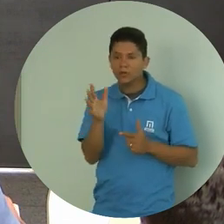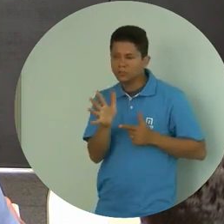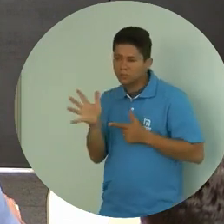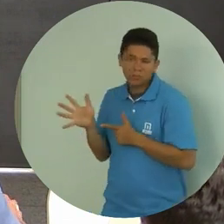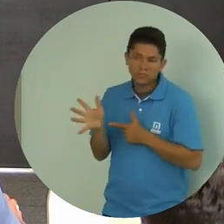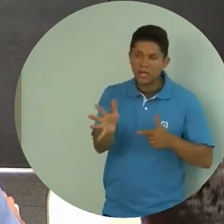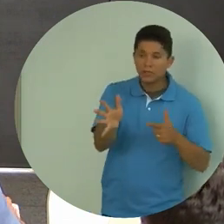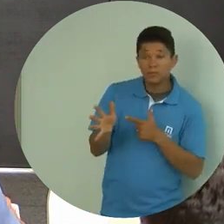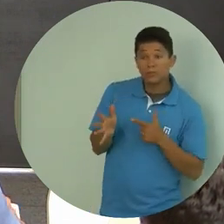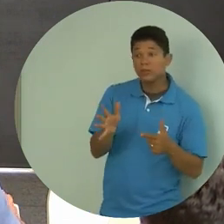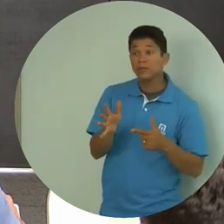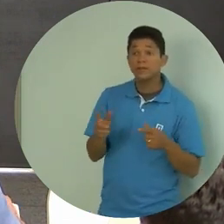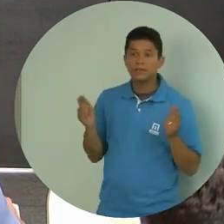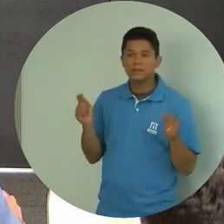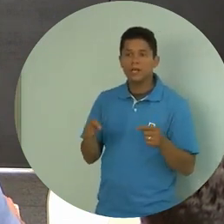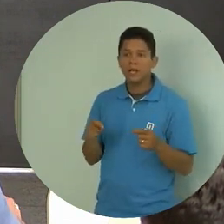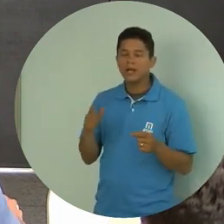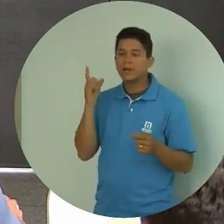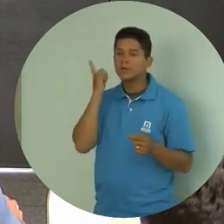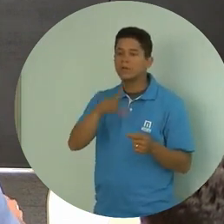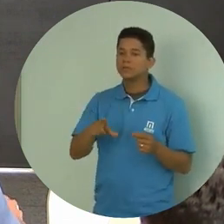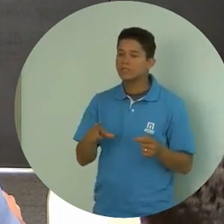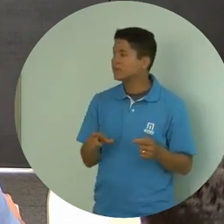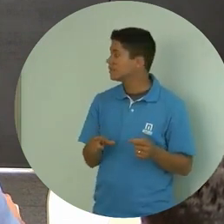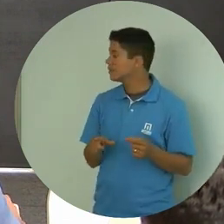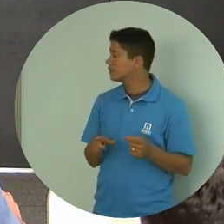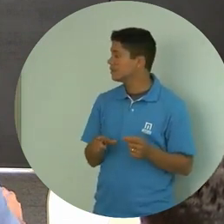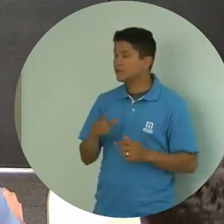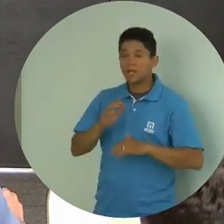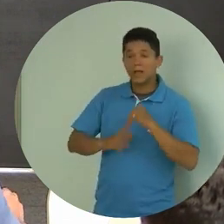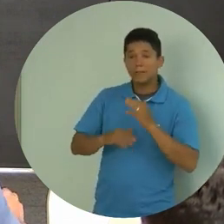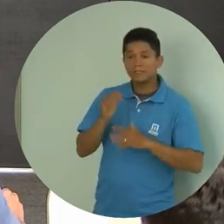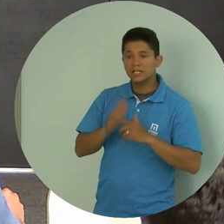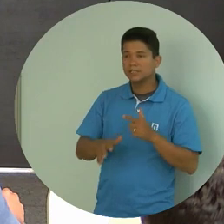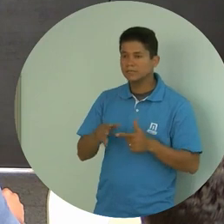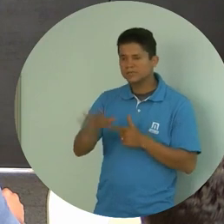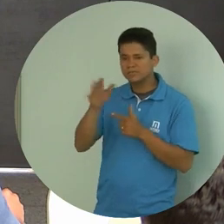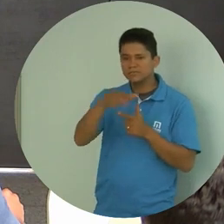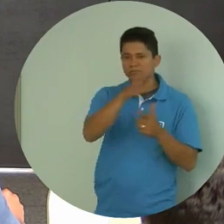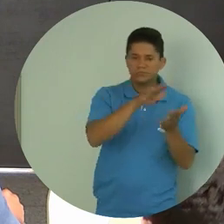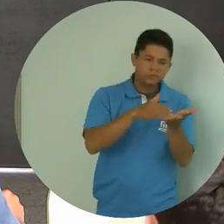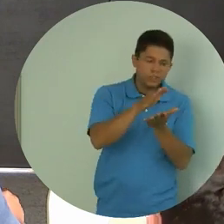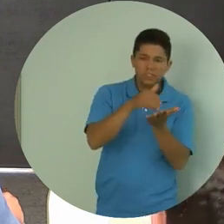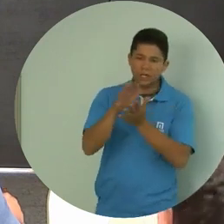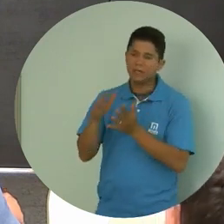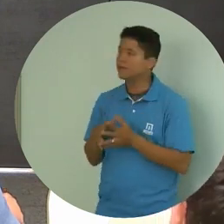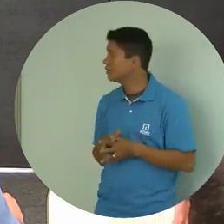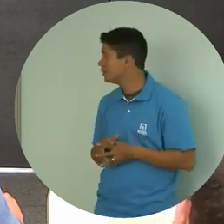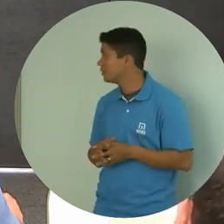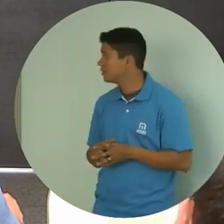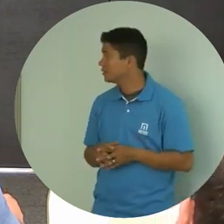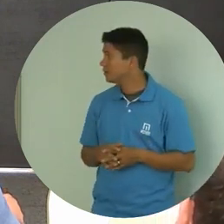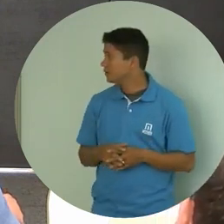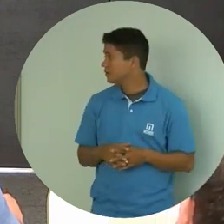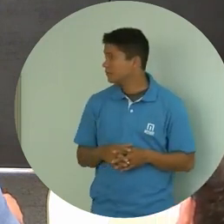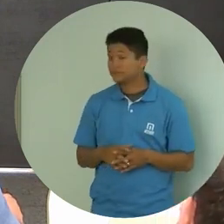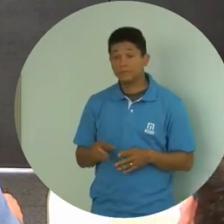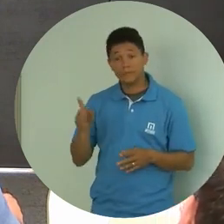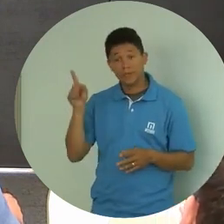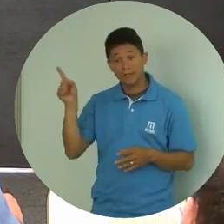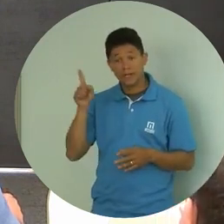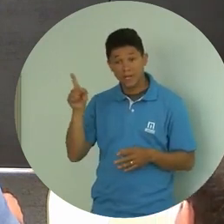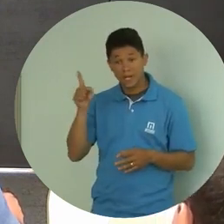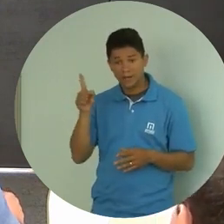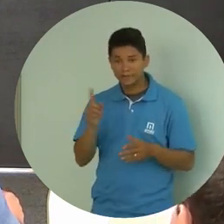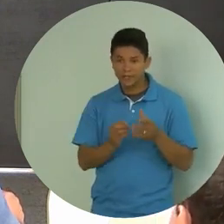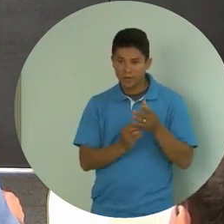hidrojatos o que isso representa em capacitação de substrato. E a gente, como a usina,